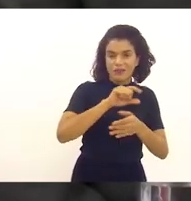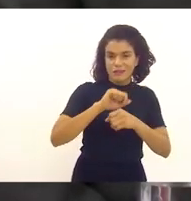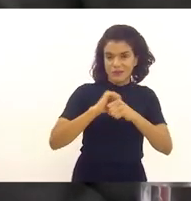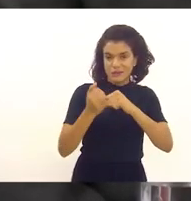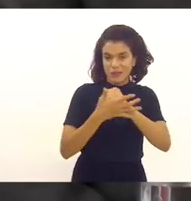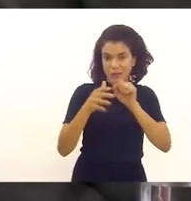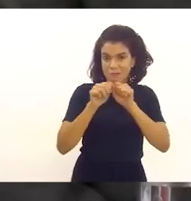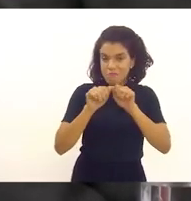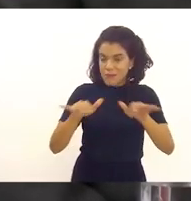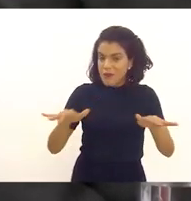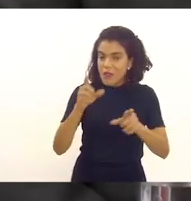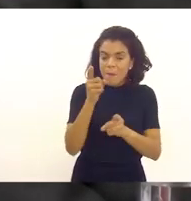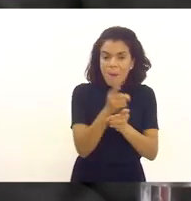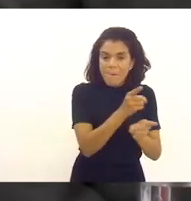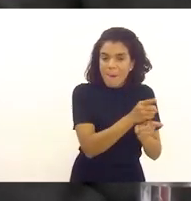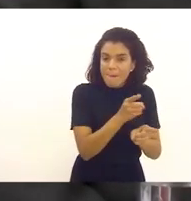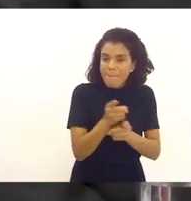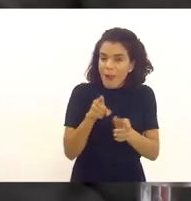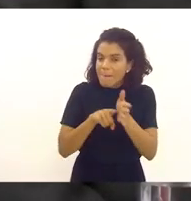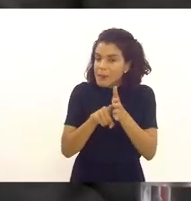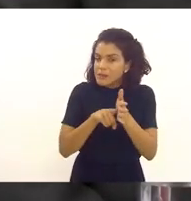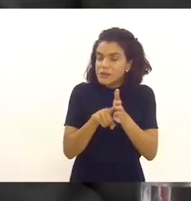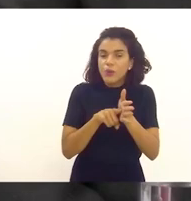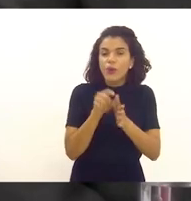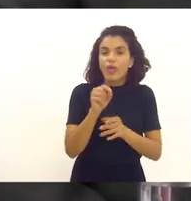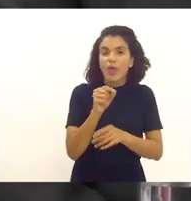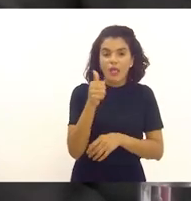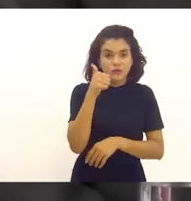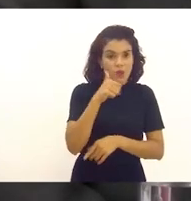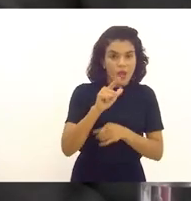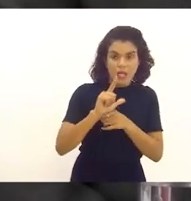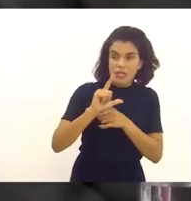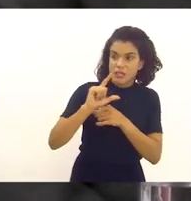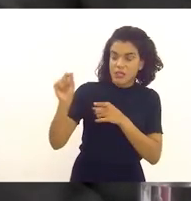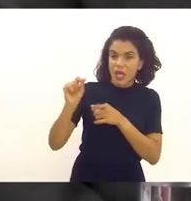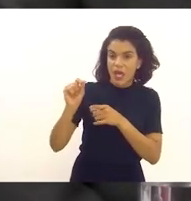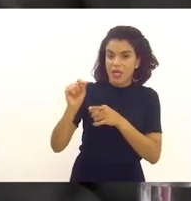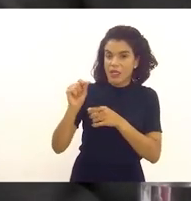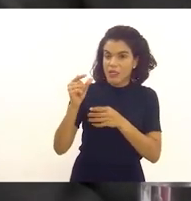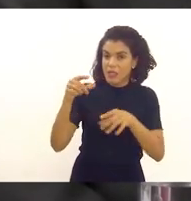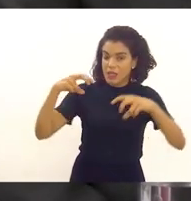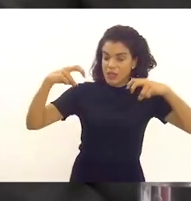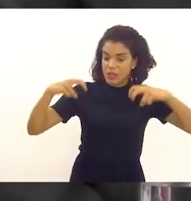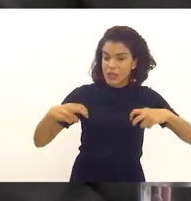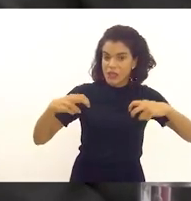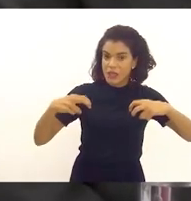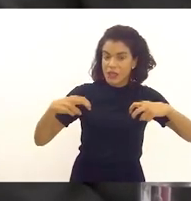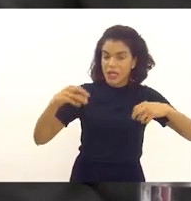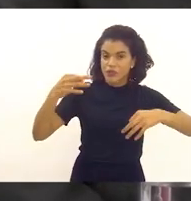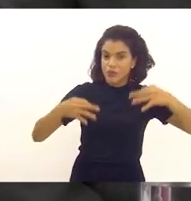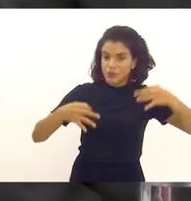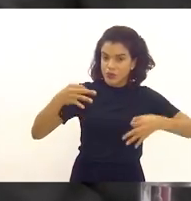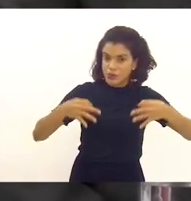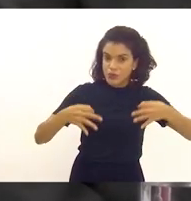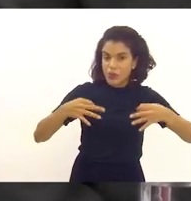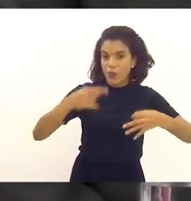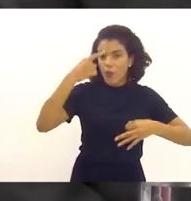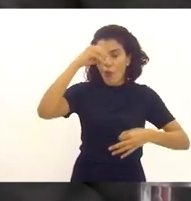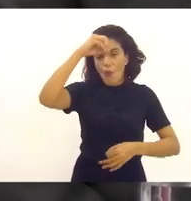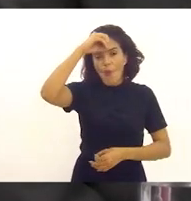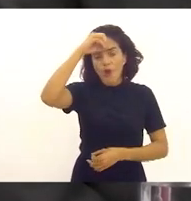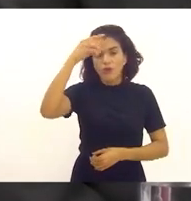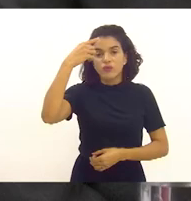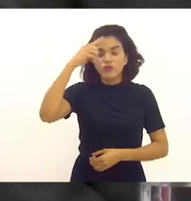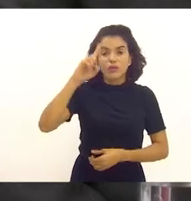pesquisa foi detectado que grande parte das mulheres saem das audiências no tribunal de justiça sem saber o que aconteceu com seu processo